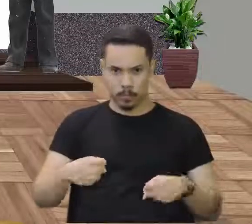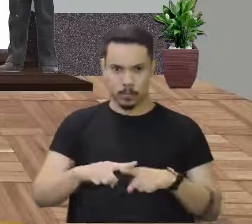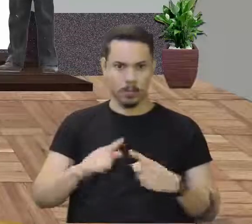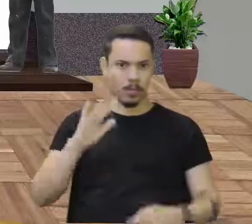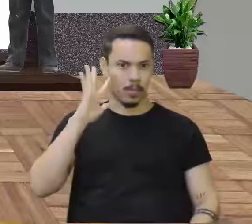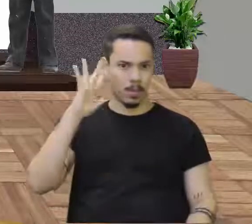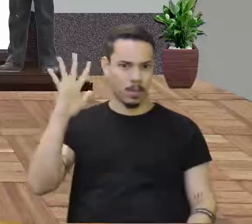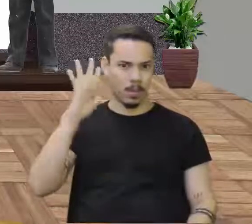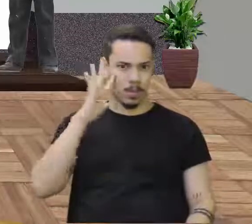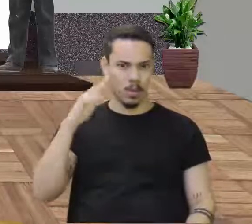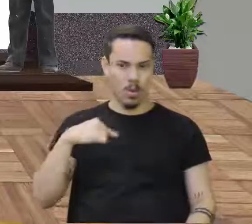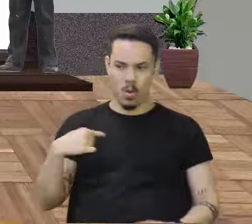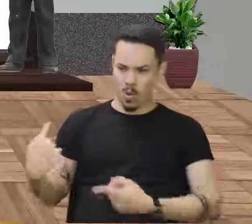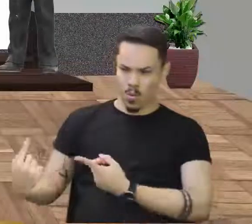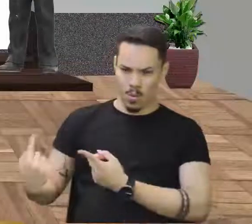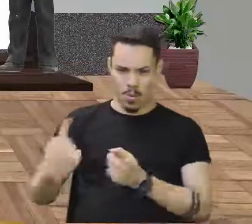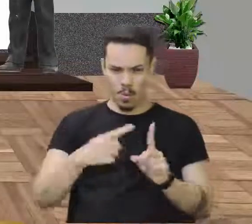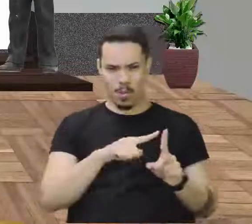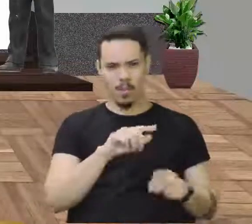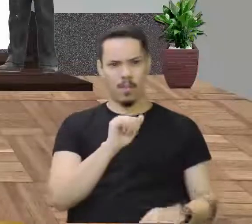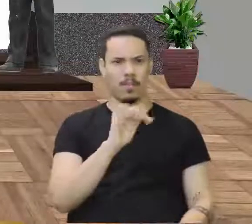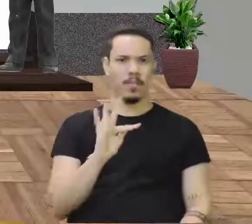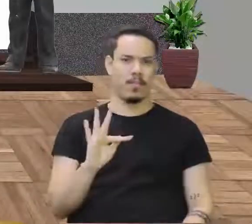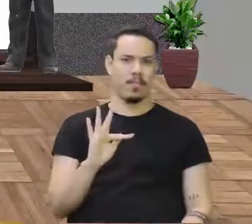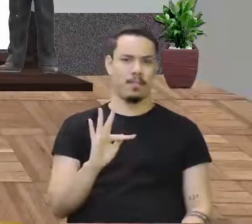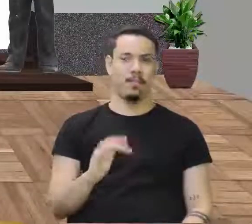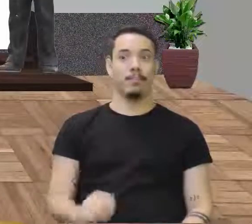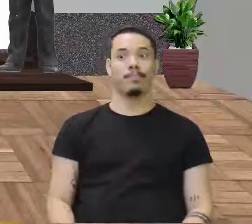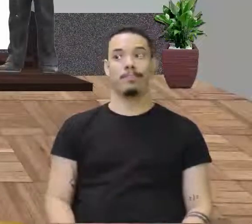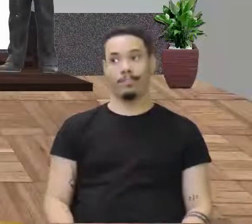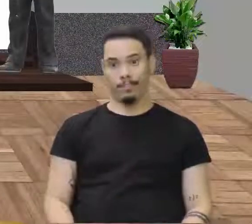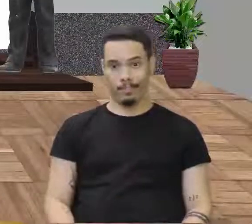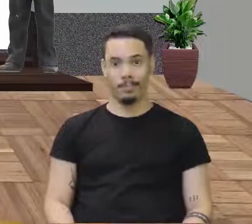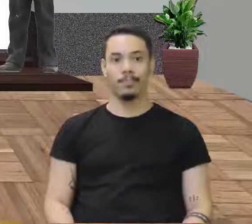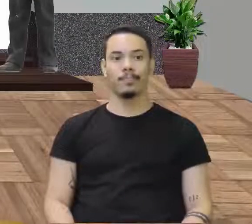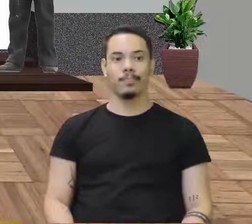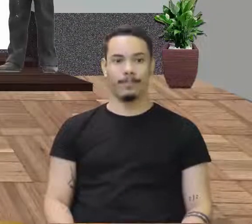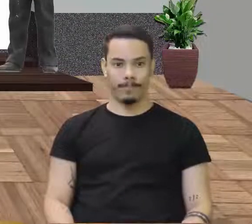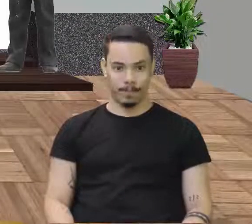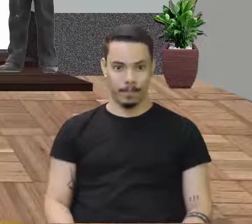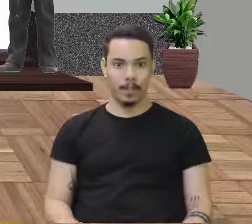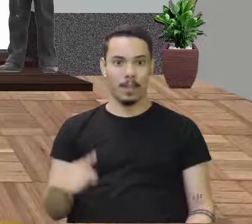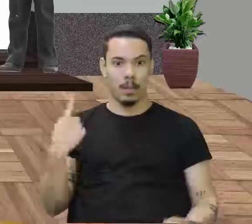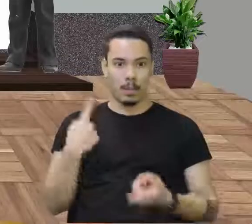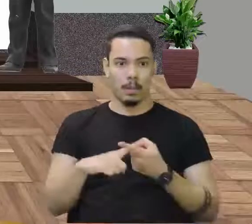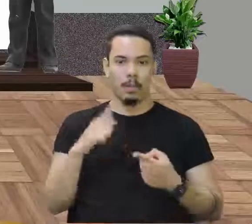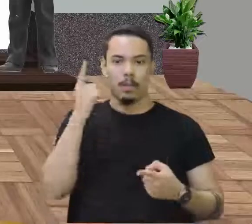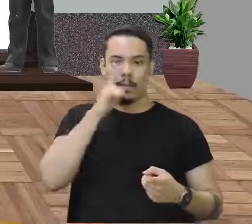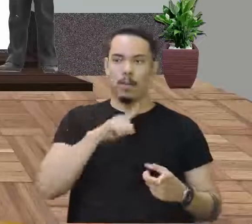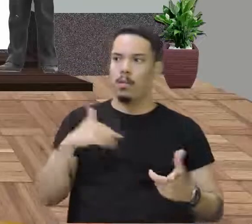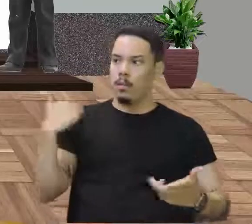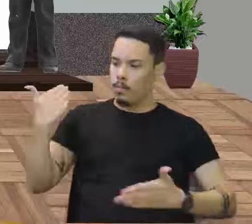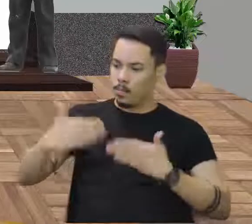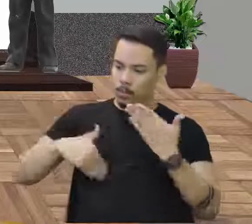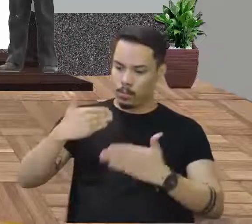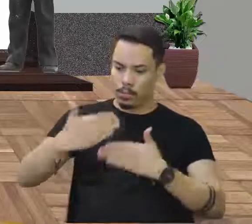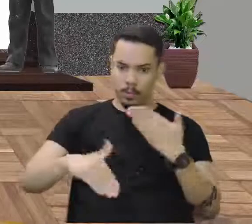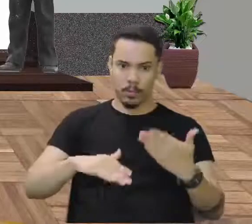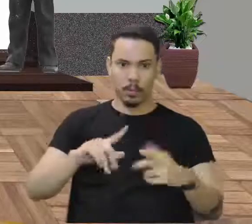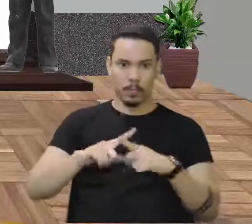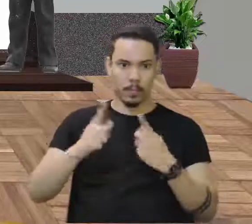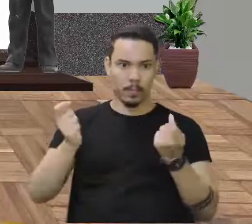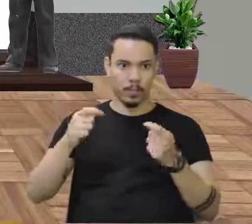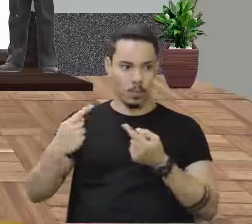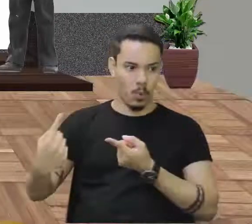ser oposição de Aloysio Ferreira, ser oposição dele, passar por esse processo aí e ser